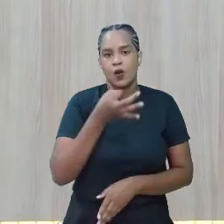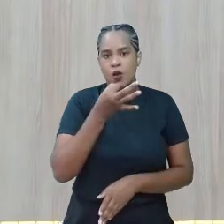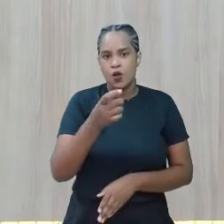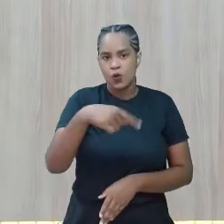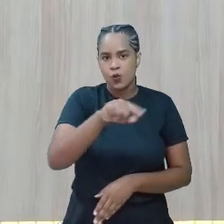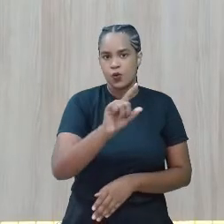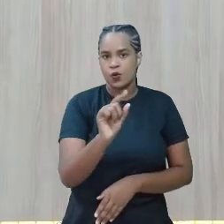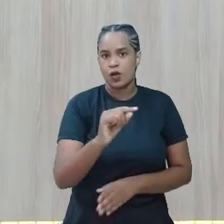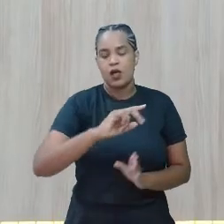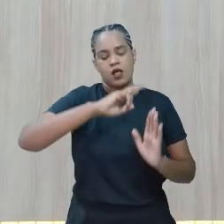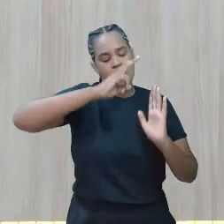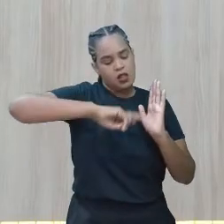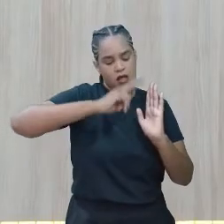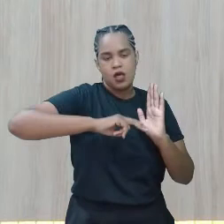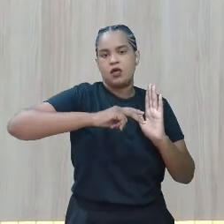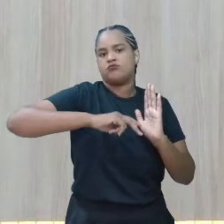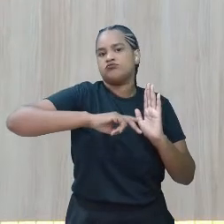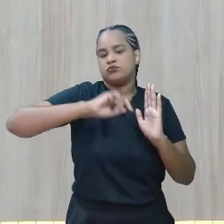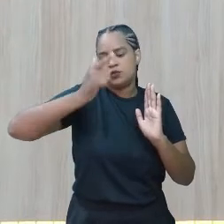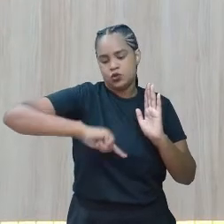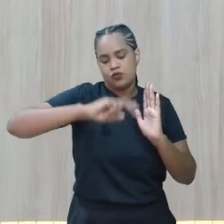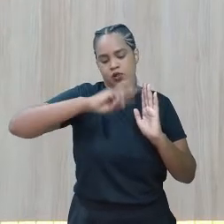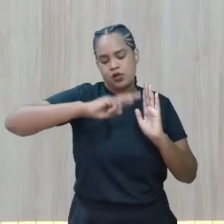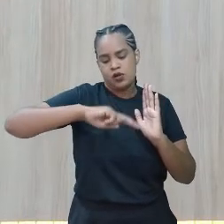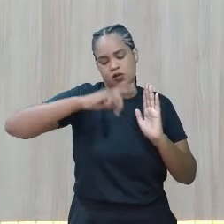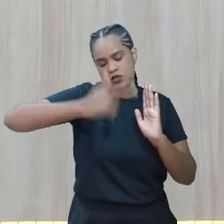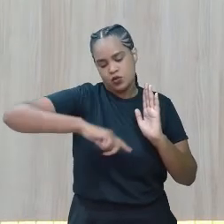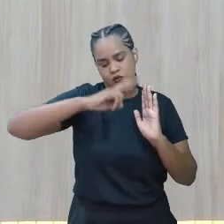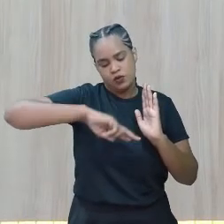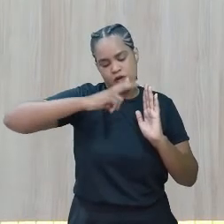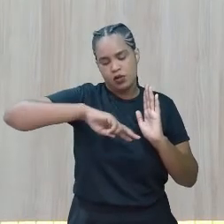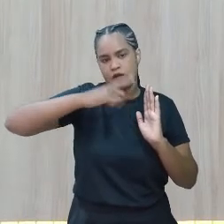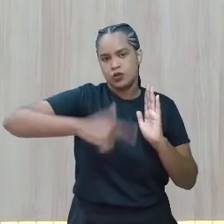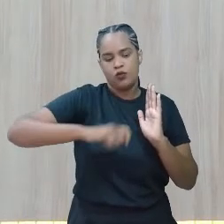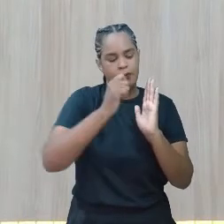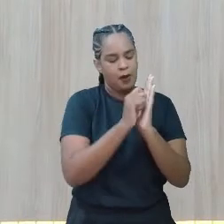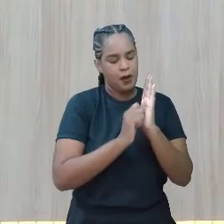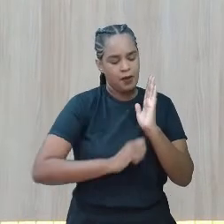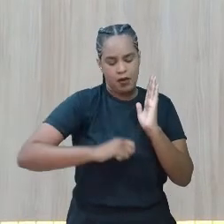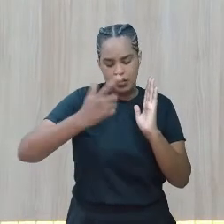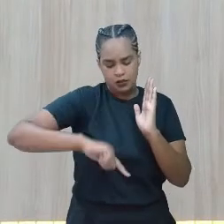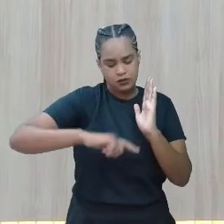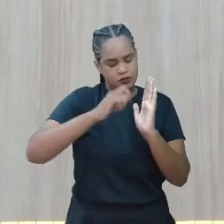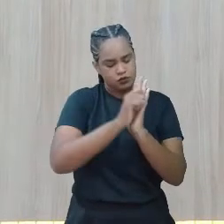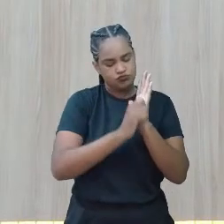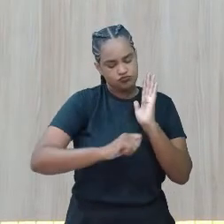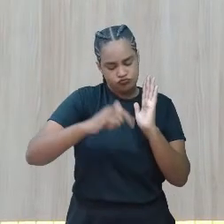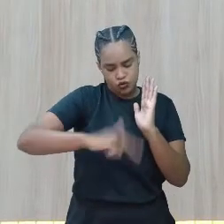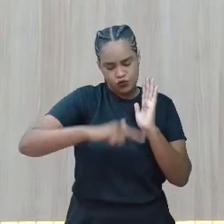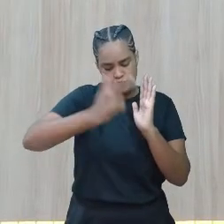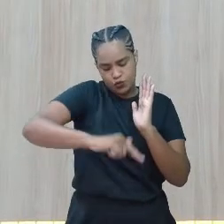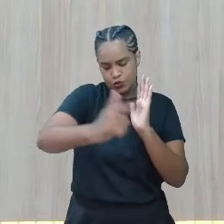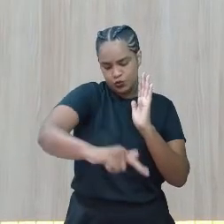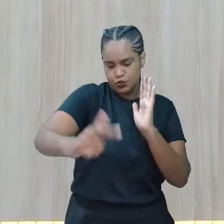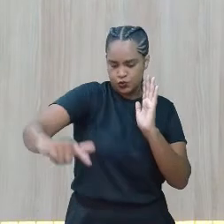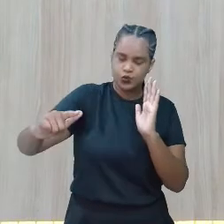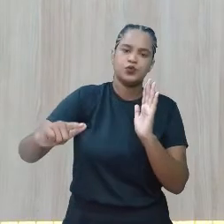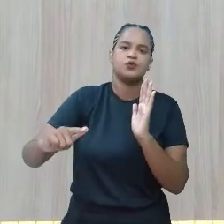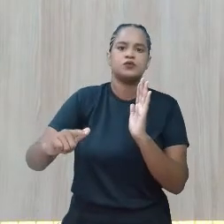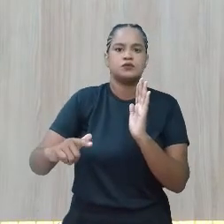vocês. Ler, reler, escrever, reescrever, quantas vezes for necessário,